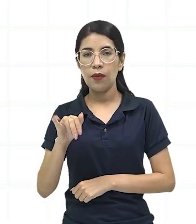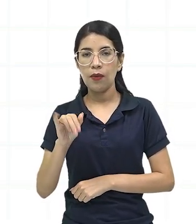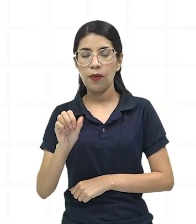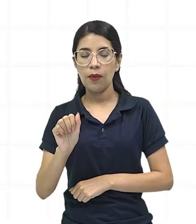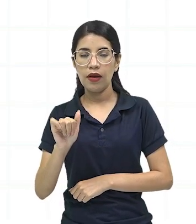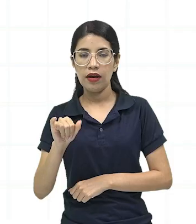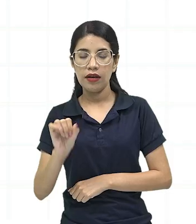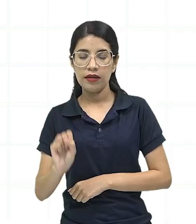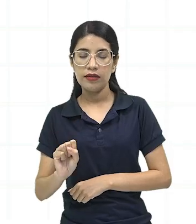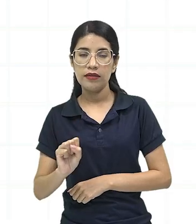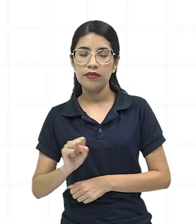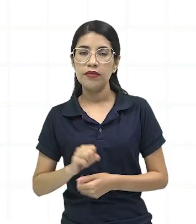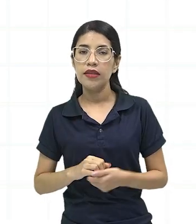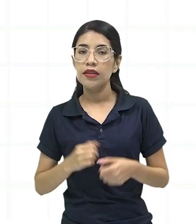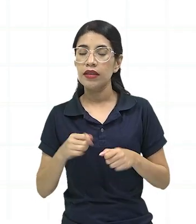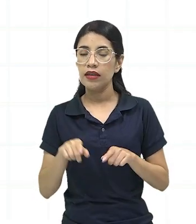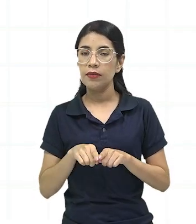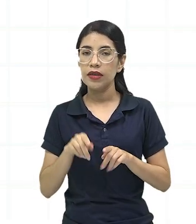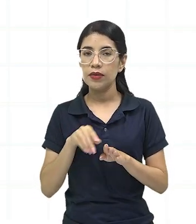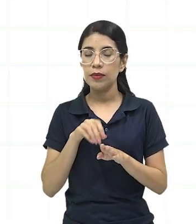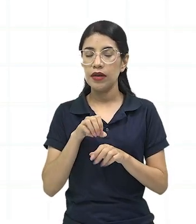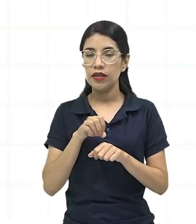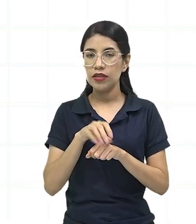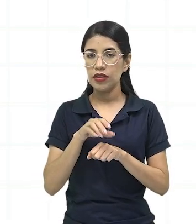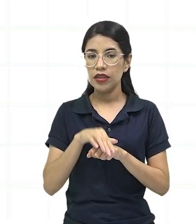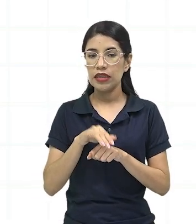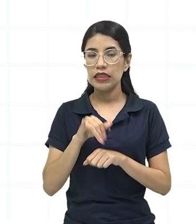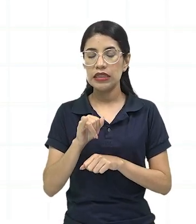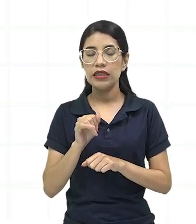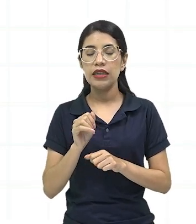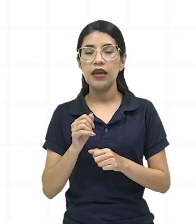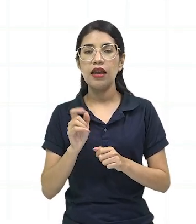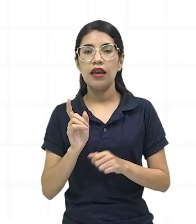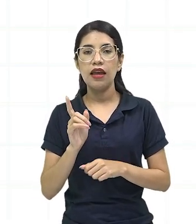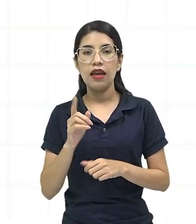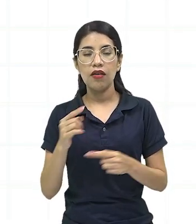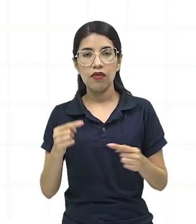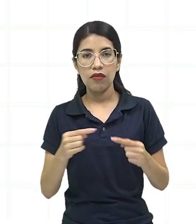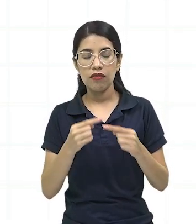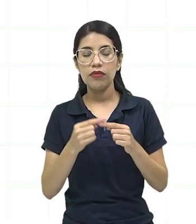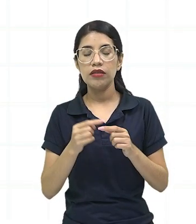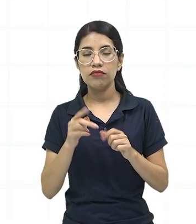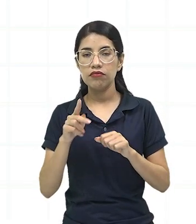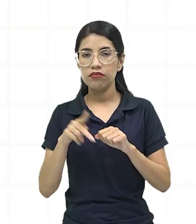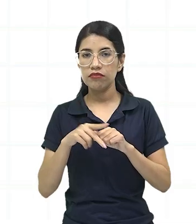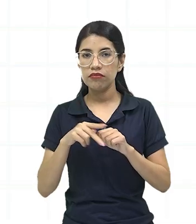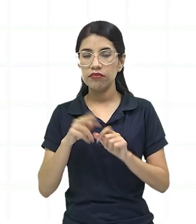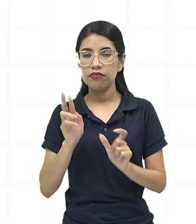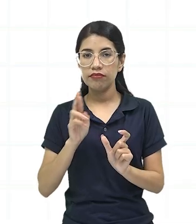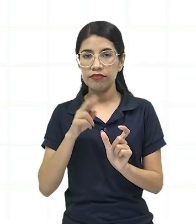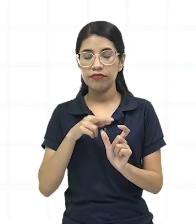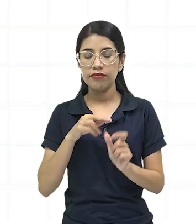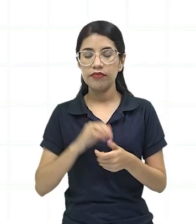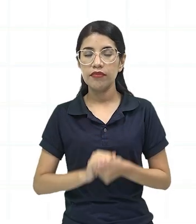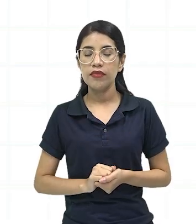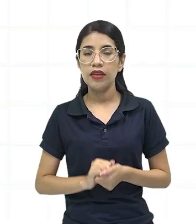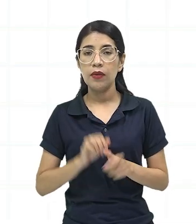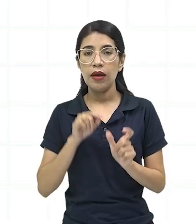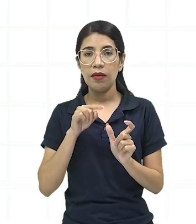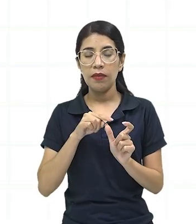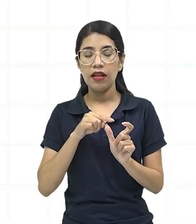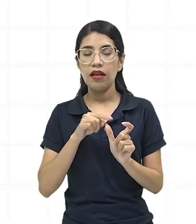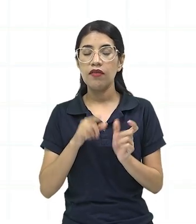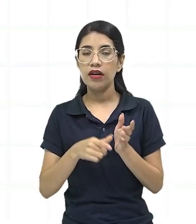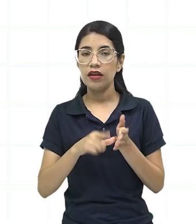uma dica para saber ali se ele é um pronome relativo mesmo, tá bom? Então, lembrando, ó, quando o antecedente, lembrando